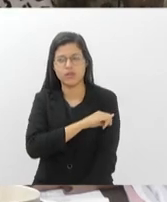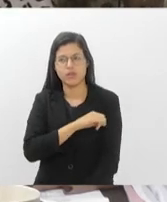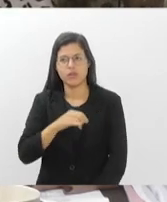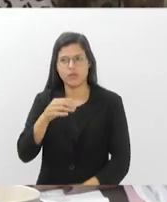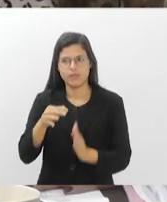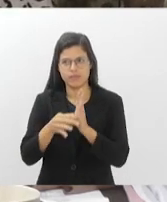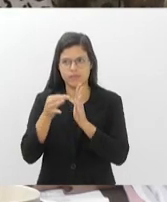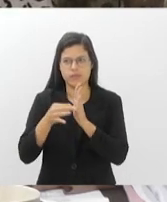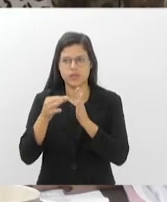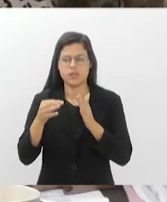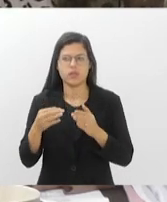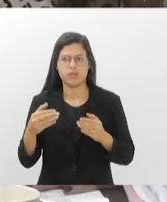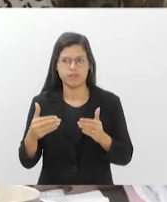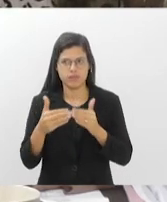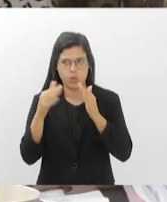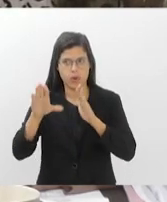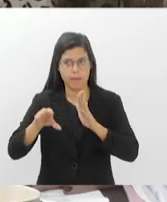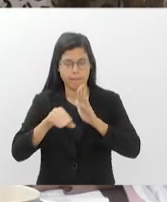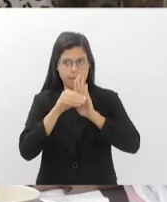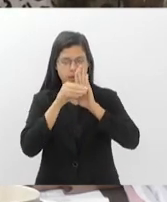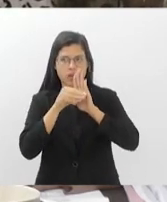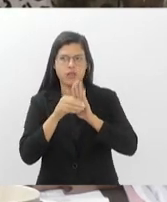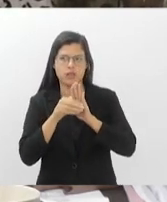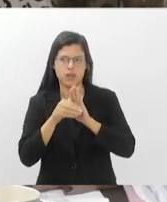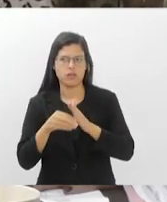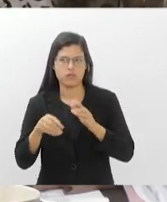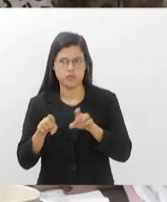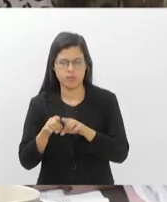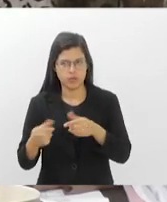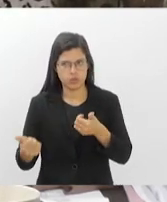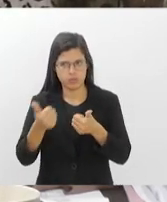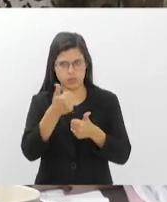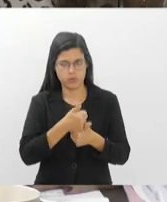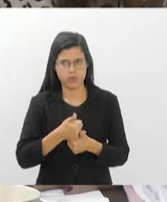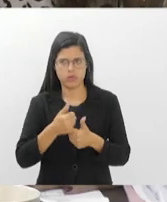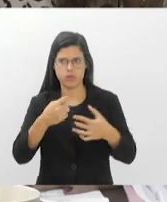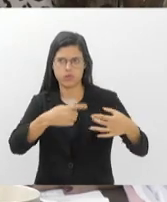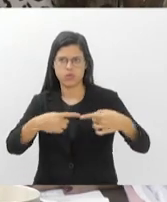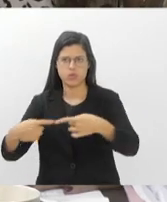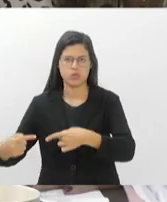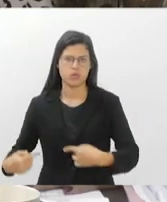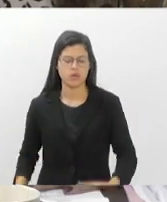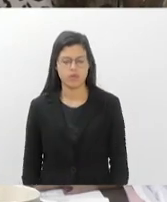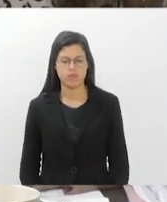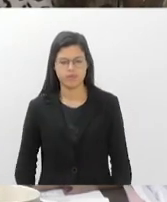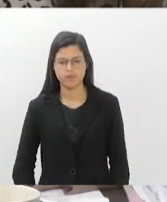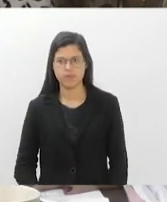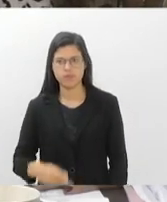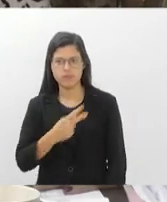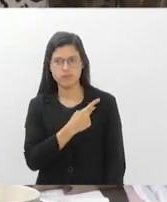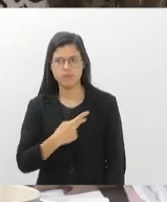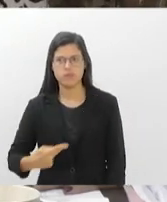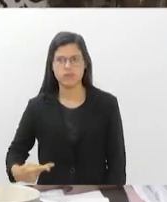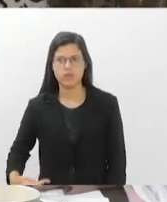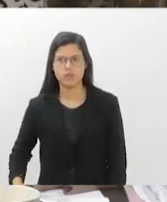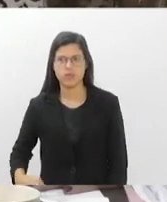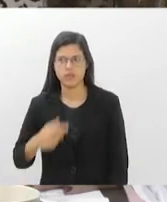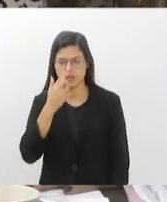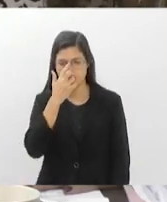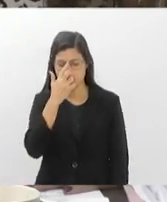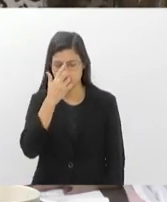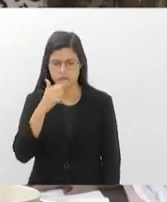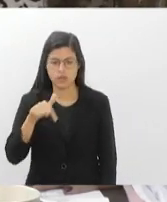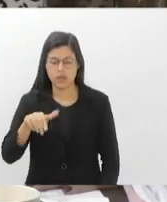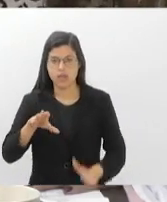favorável à emenda, concluindo por substitutivo. Em discussão. Presidente. Carlos Mink. É que